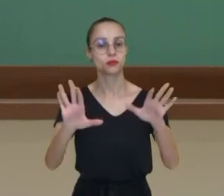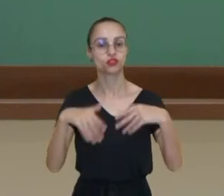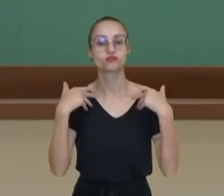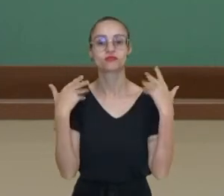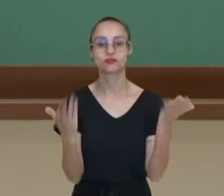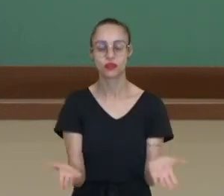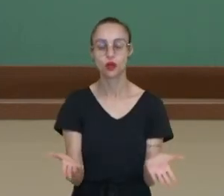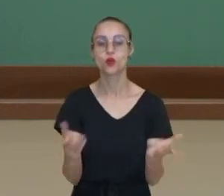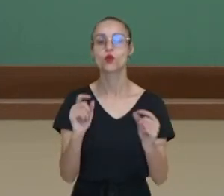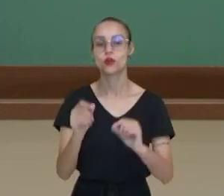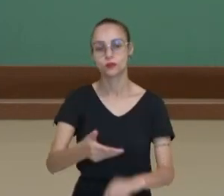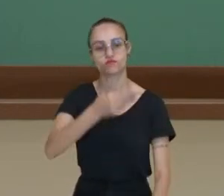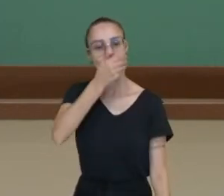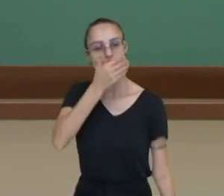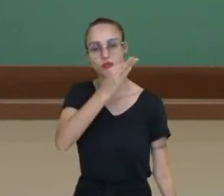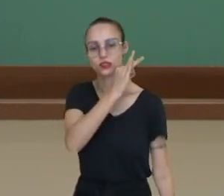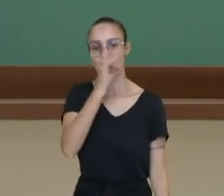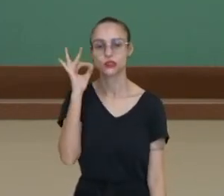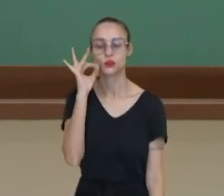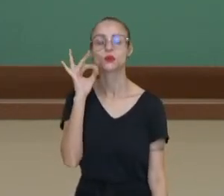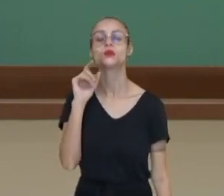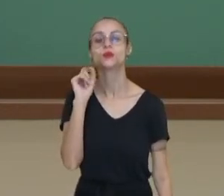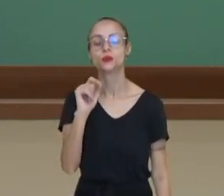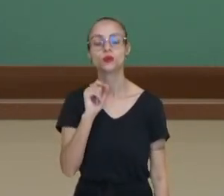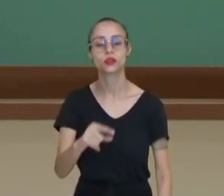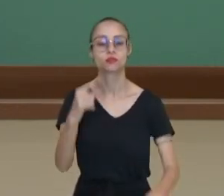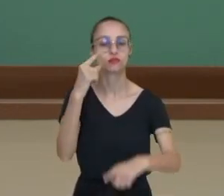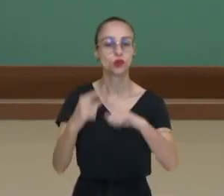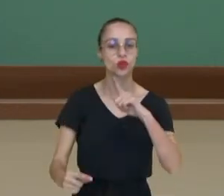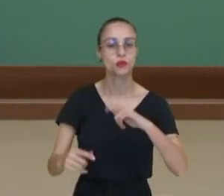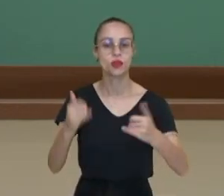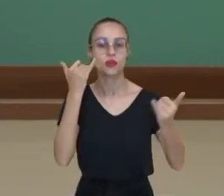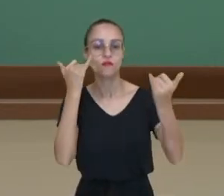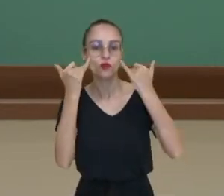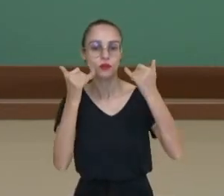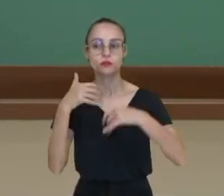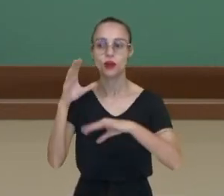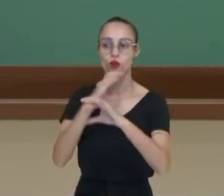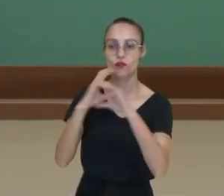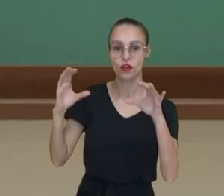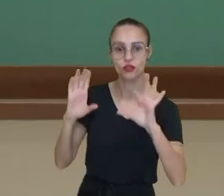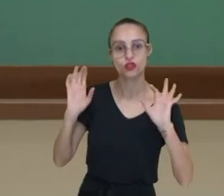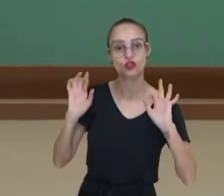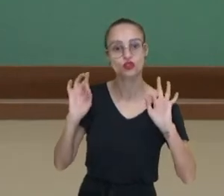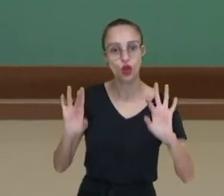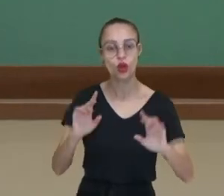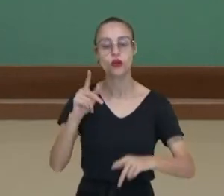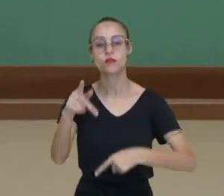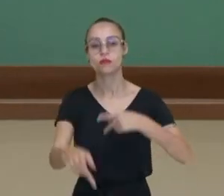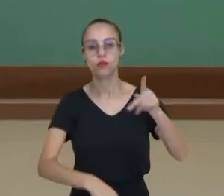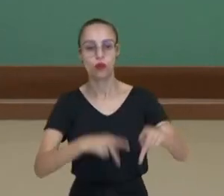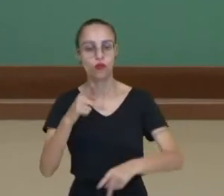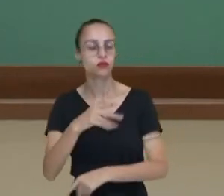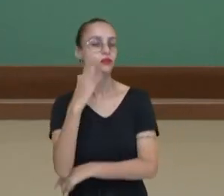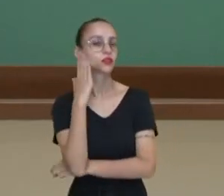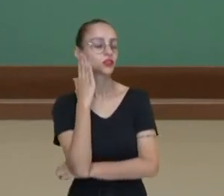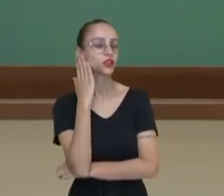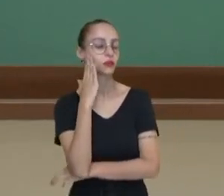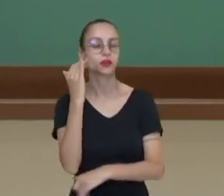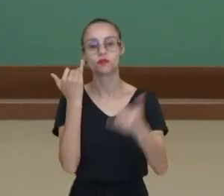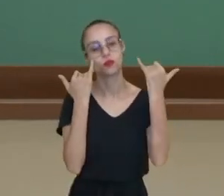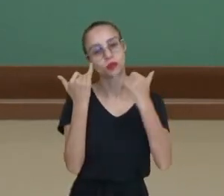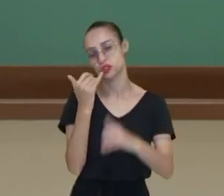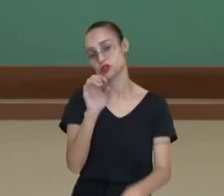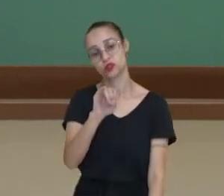Então, a censura impedia a divulgação de informações mais confiáveis. O povo só poderia ter acesso a informações que o